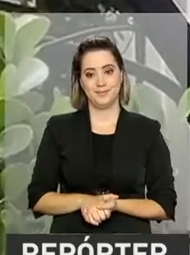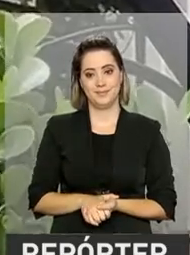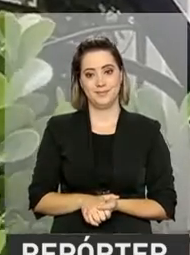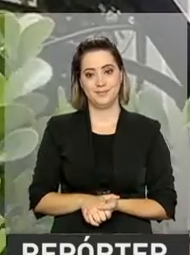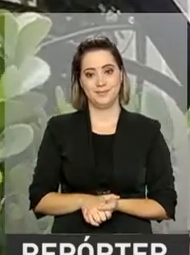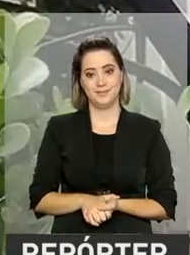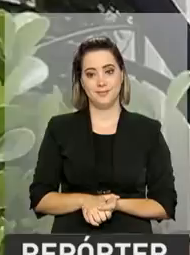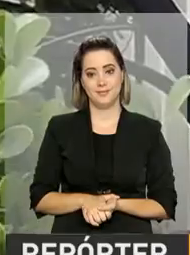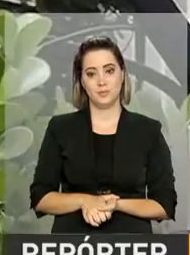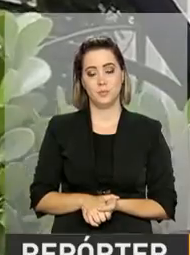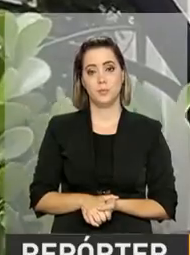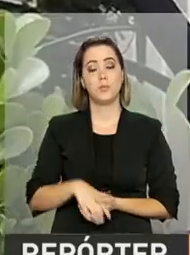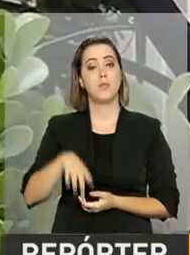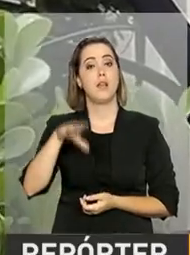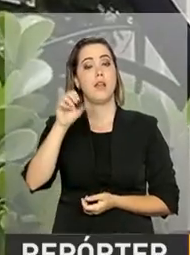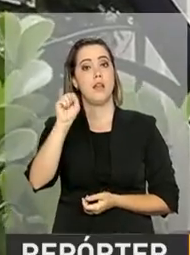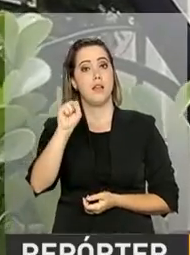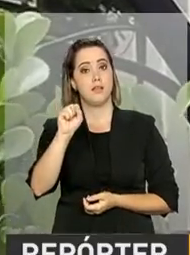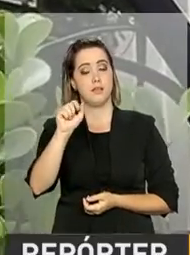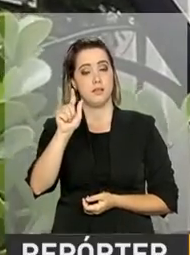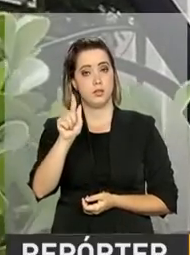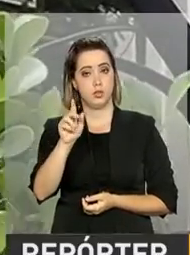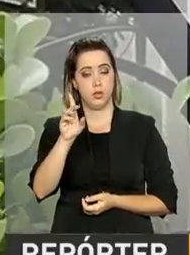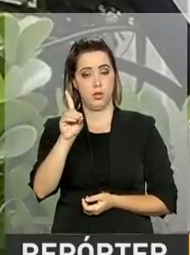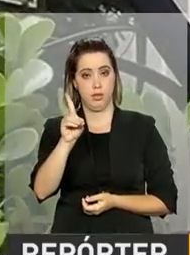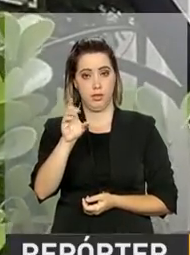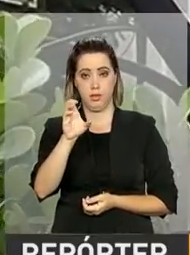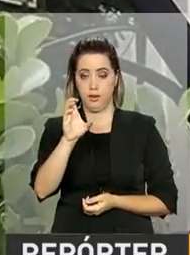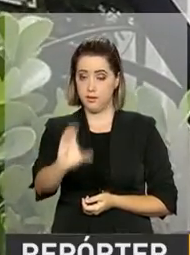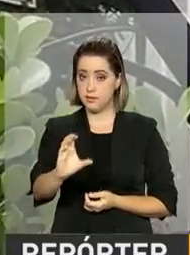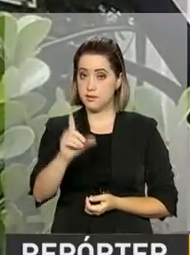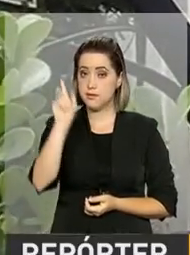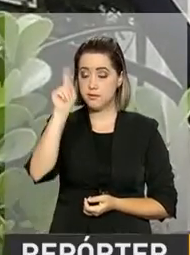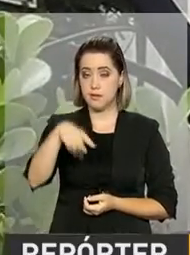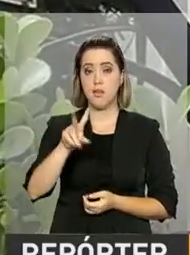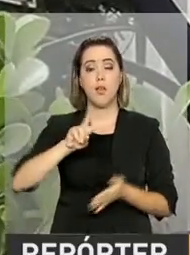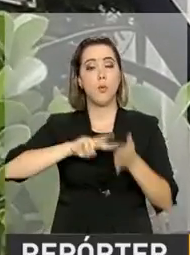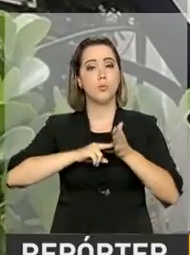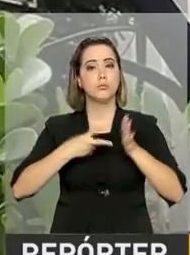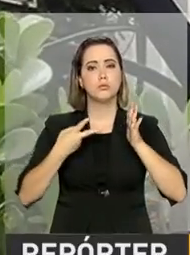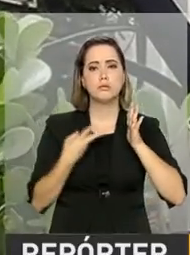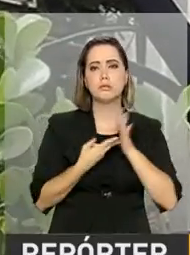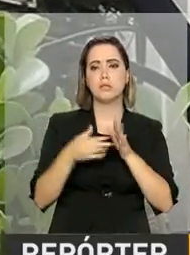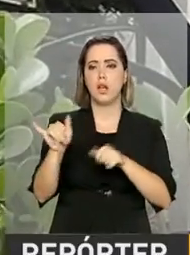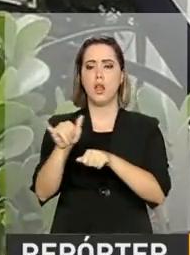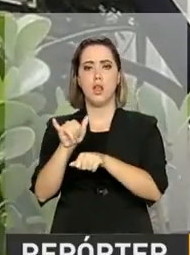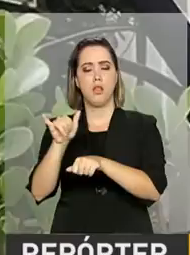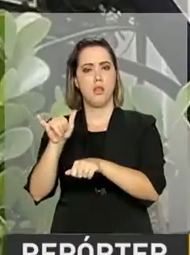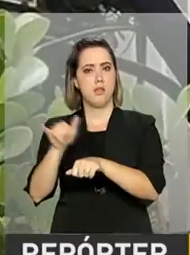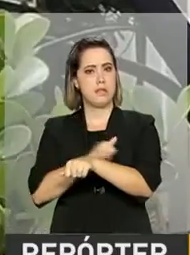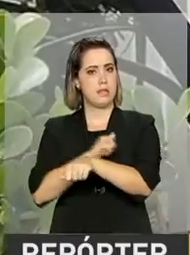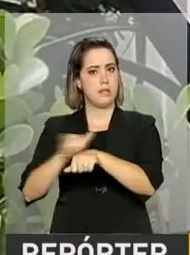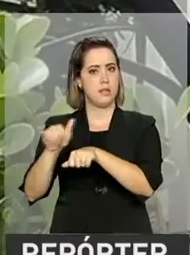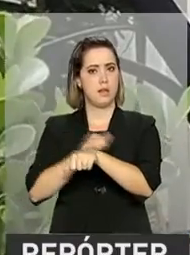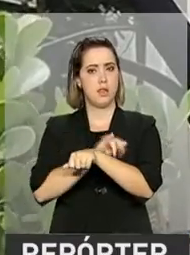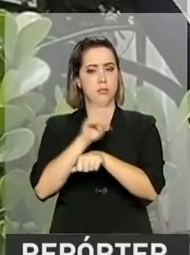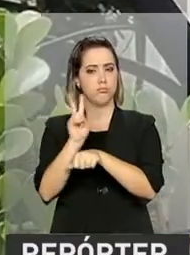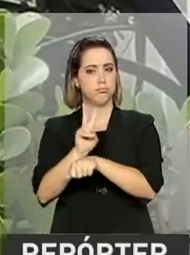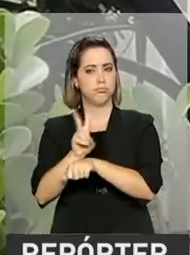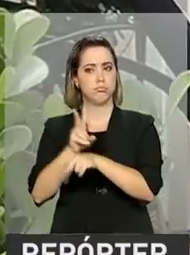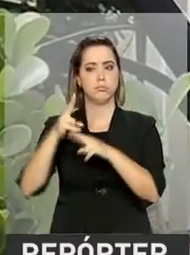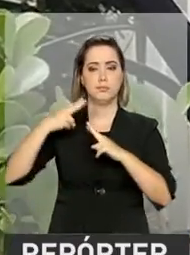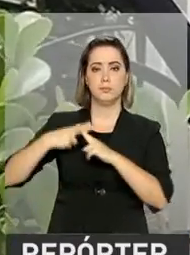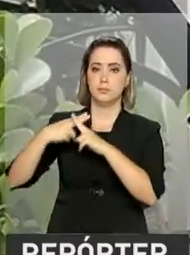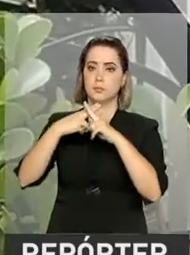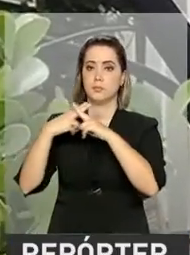sg descer a sigla de satélite geoestacionário de defesa e comunicações estratégicas este mês começou a segunda fase de